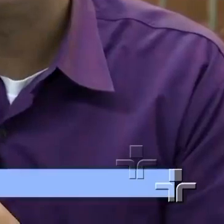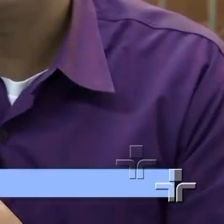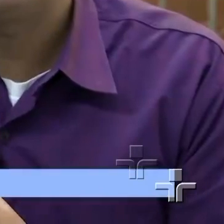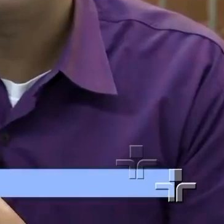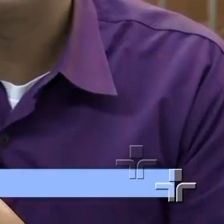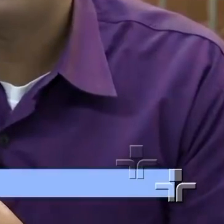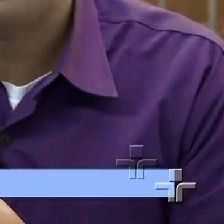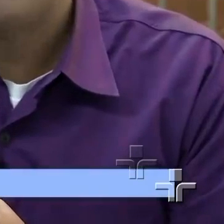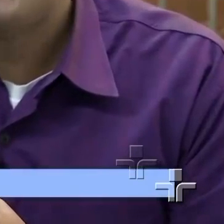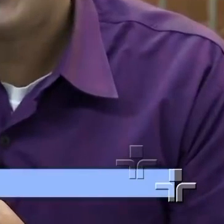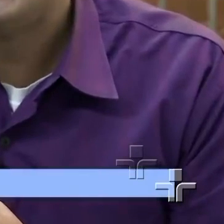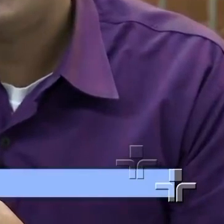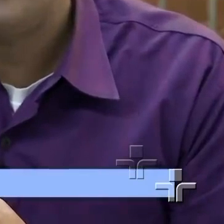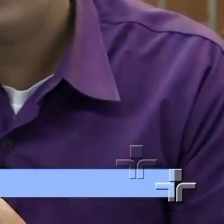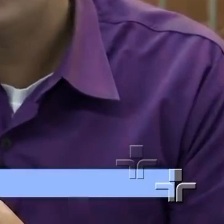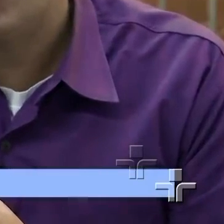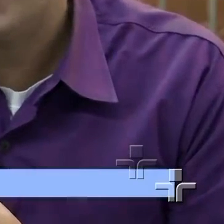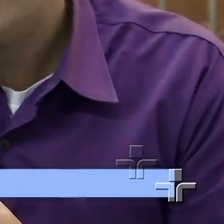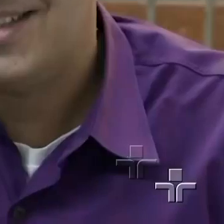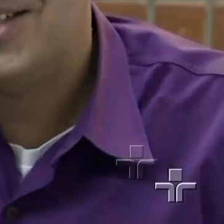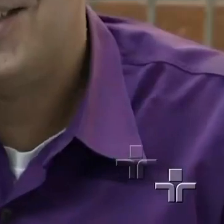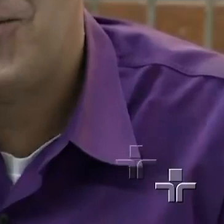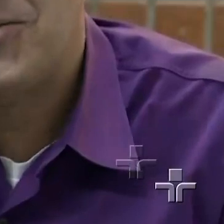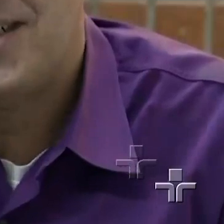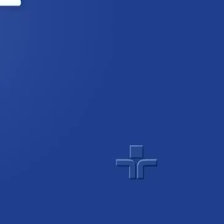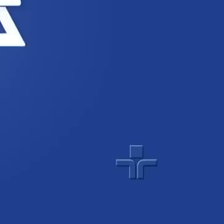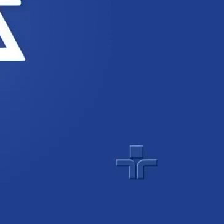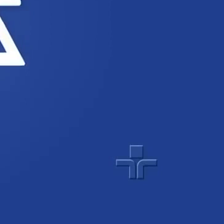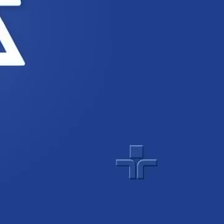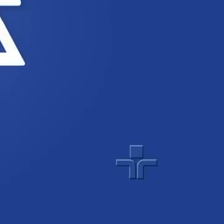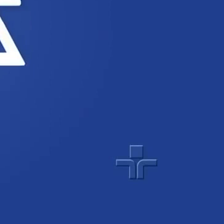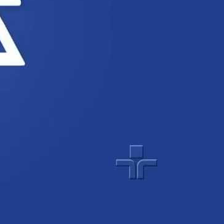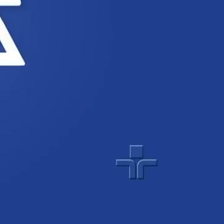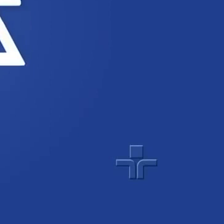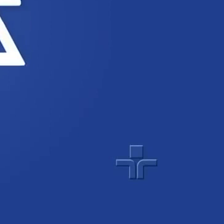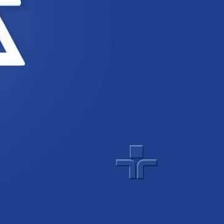Cultura. youtube.com/TV Cultura que a gente se encontra.